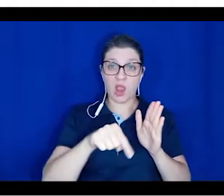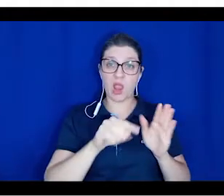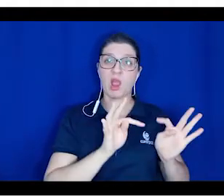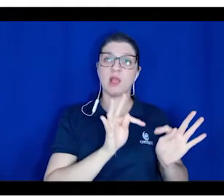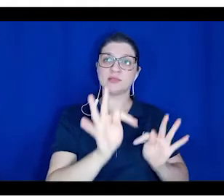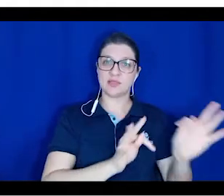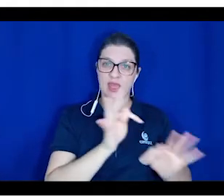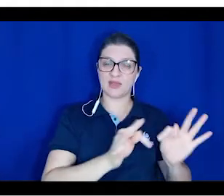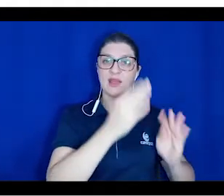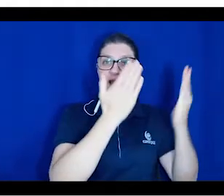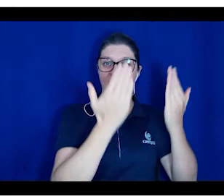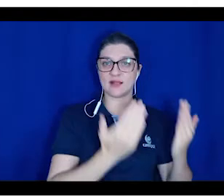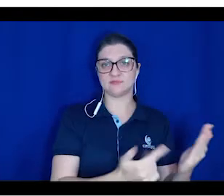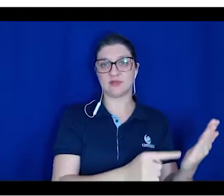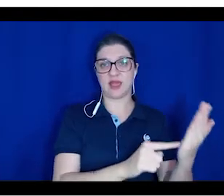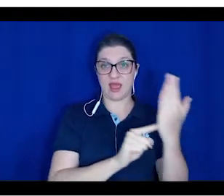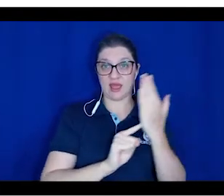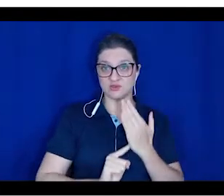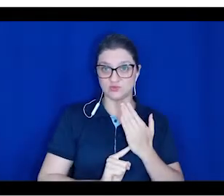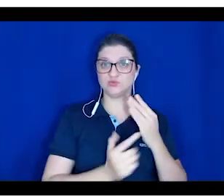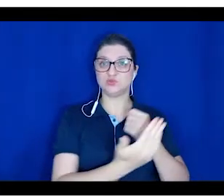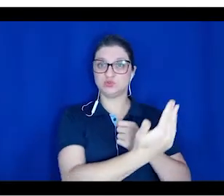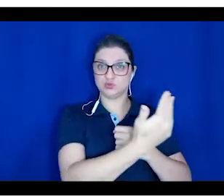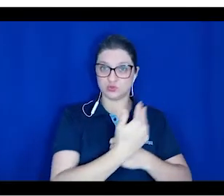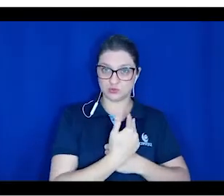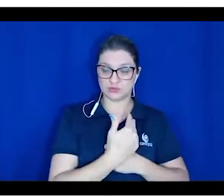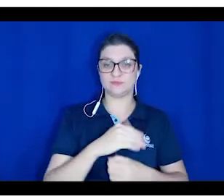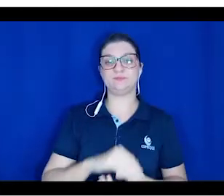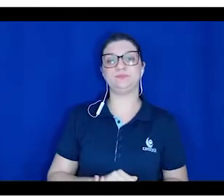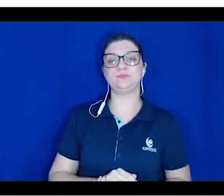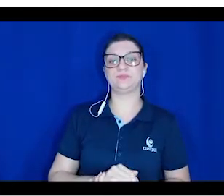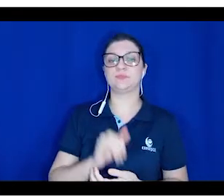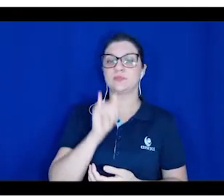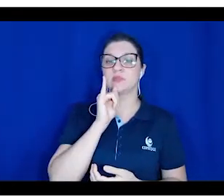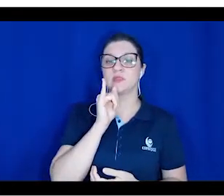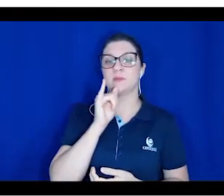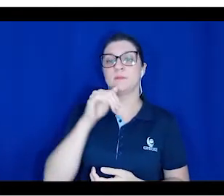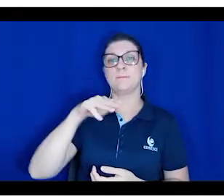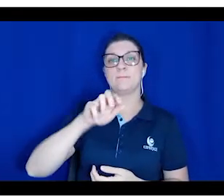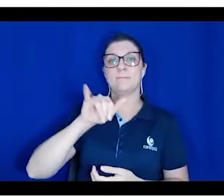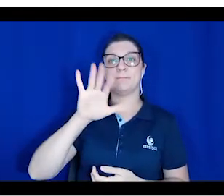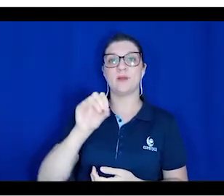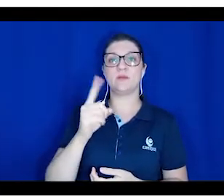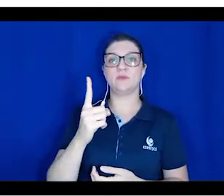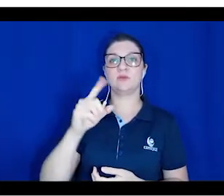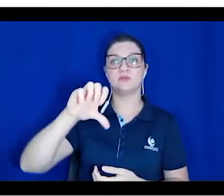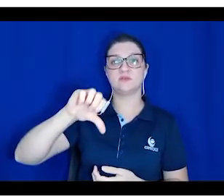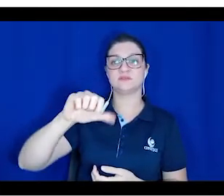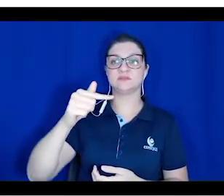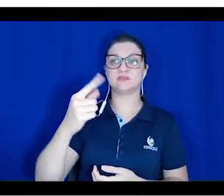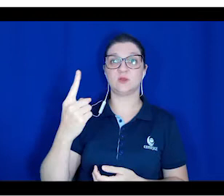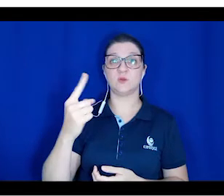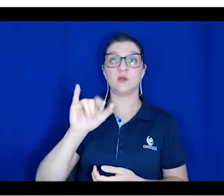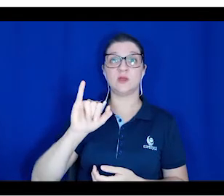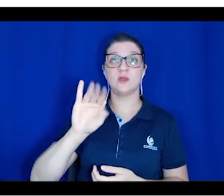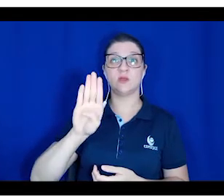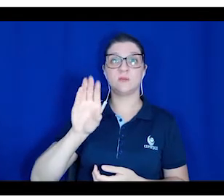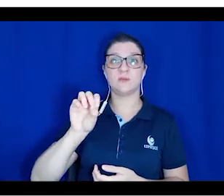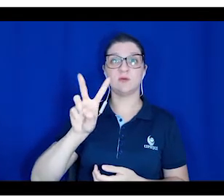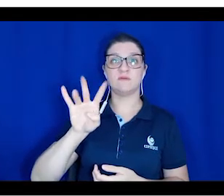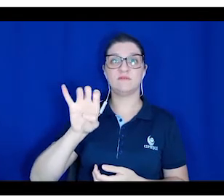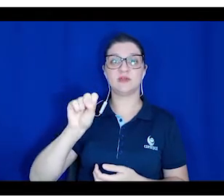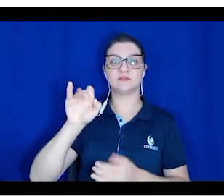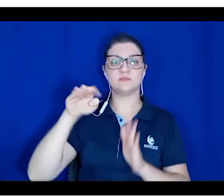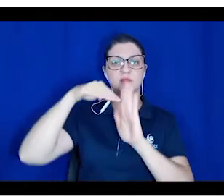proporciona. Então, como diz aqui, o Ibovespa em maio de 71 iniciou um movimento de baixa e só voltou a atingir o